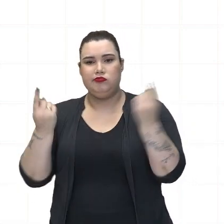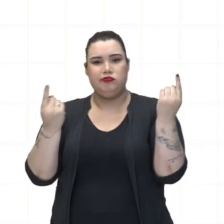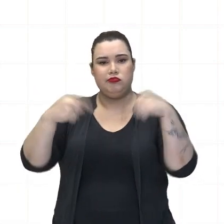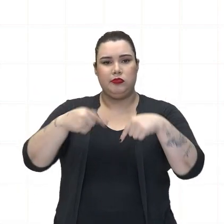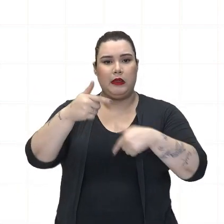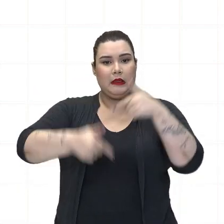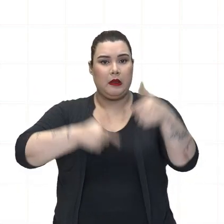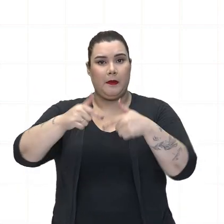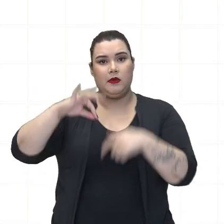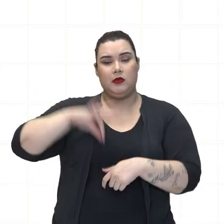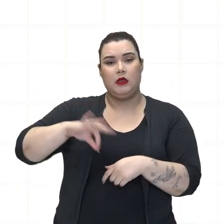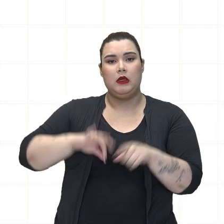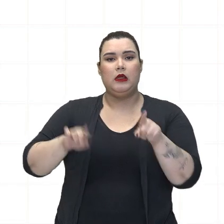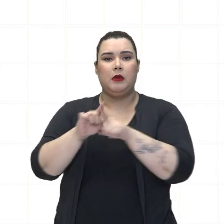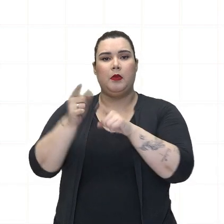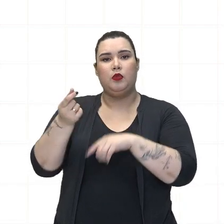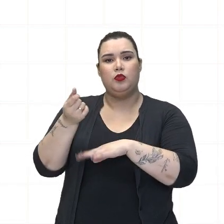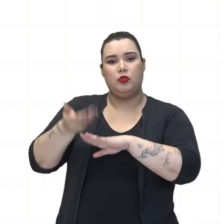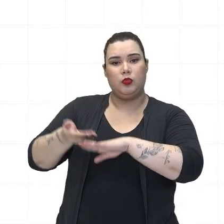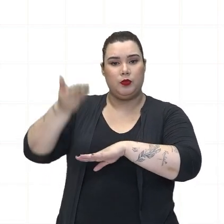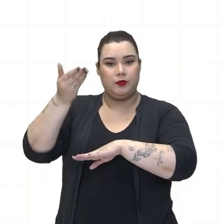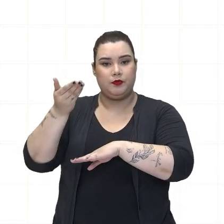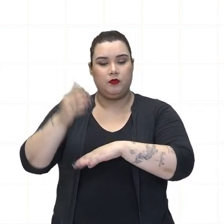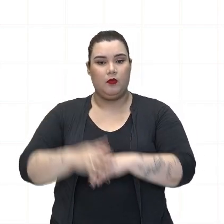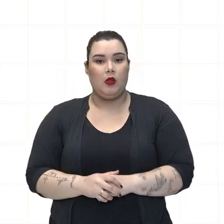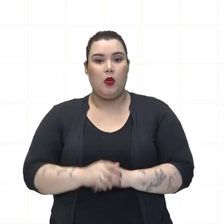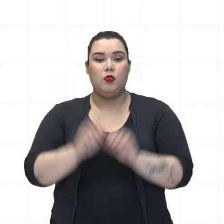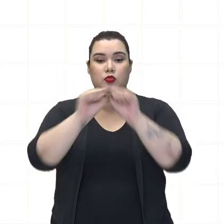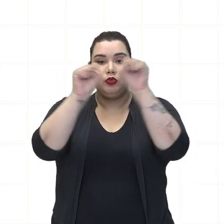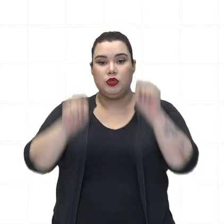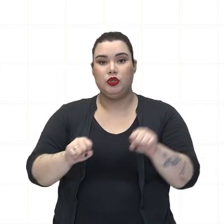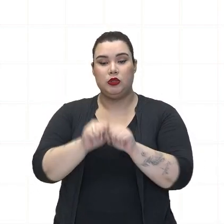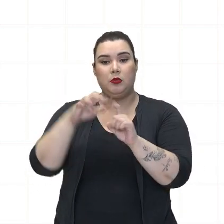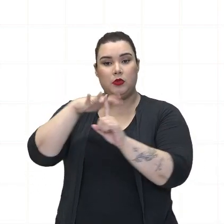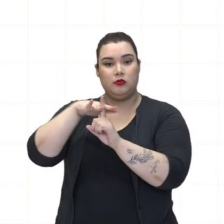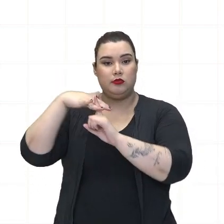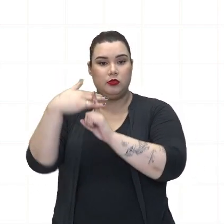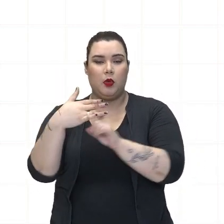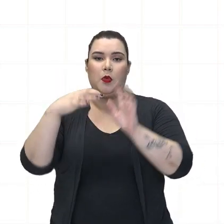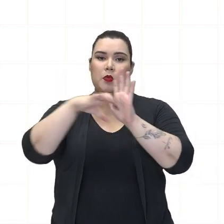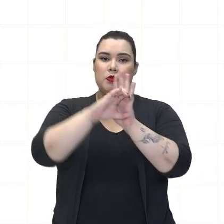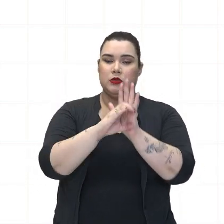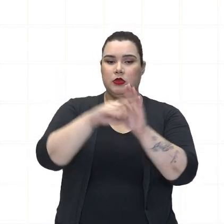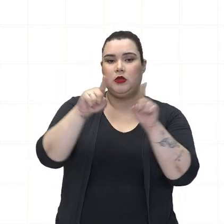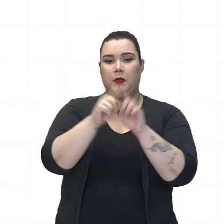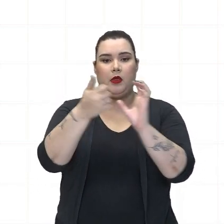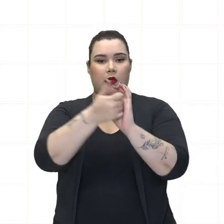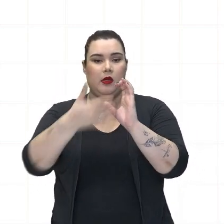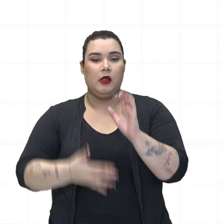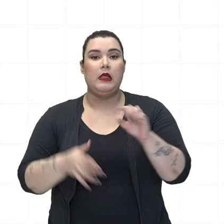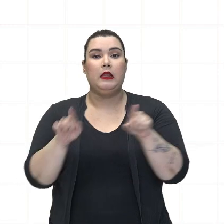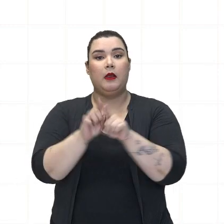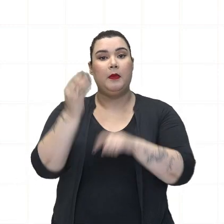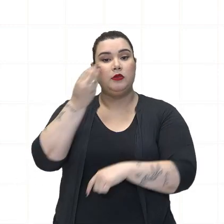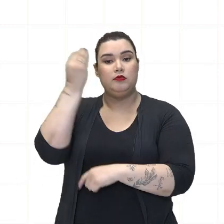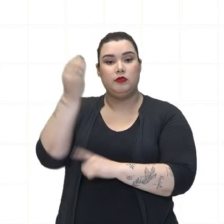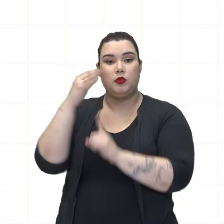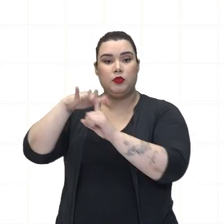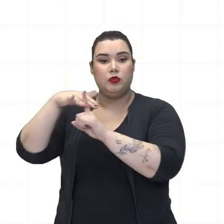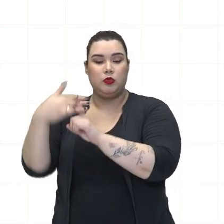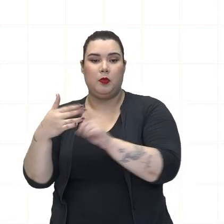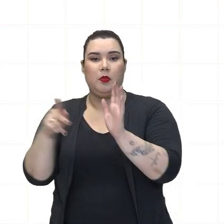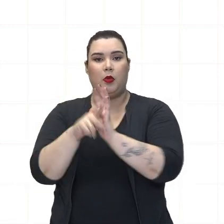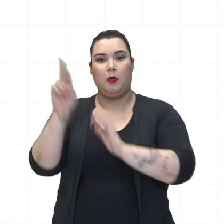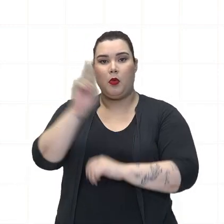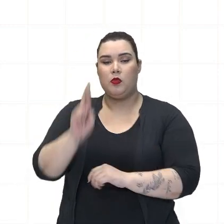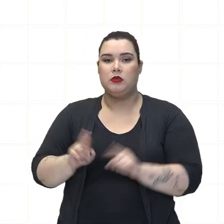concorrência, trabalho assalariado e lucro. O sistema socialista, conceito e características, a experiência do socialismo